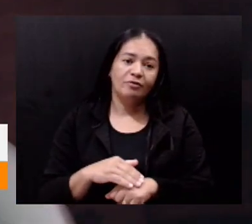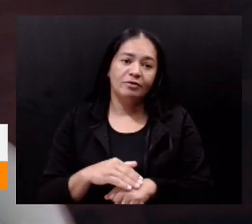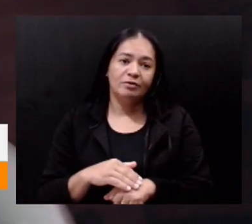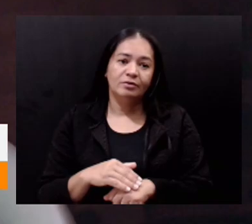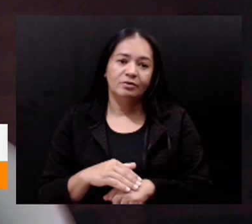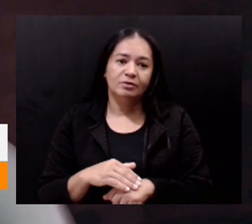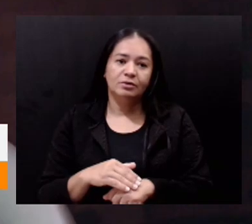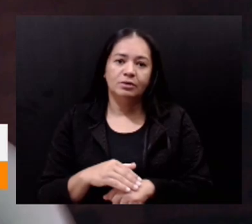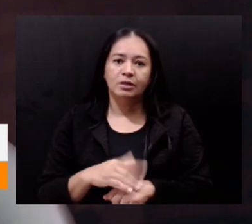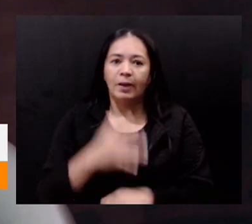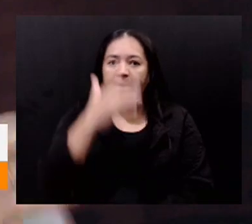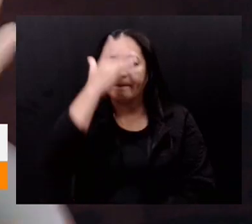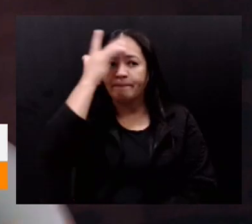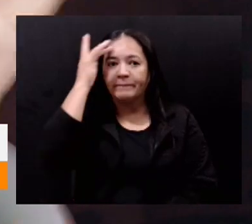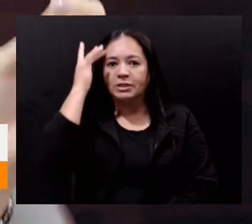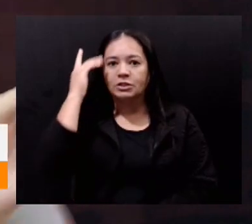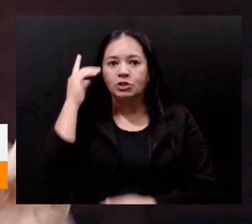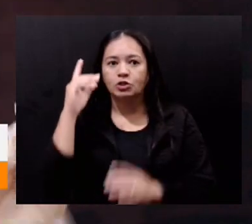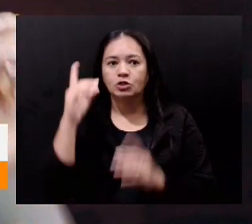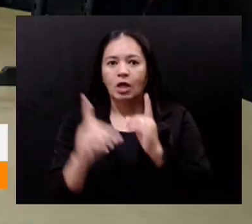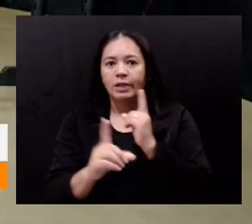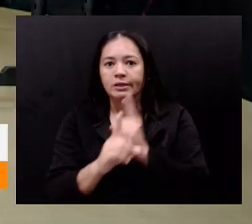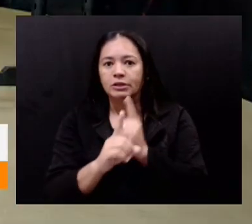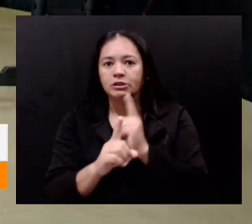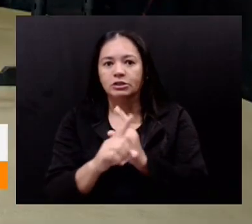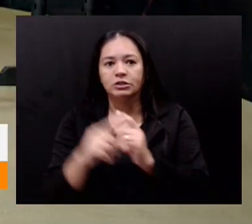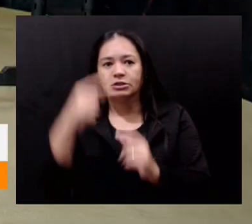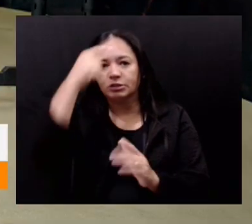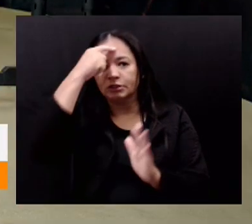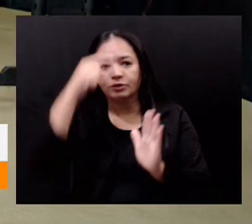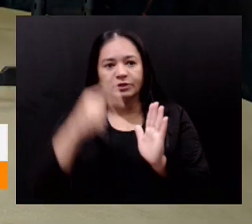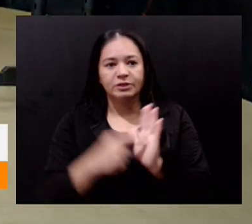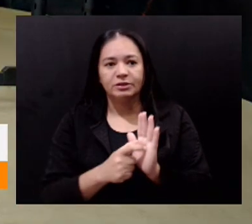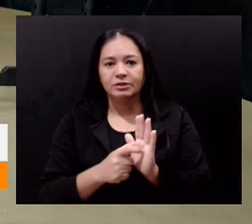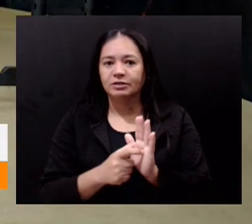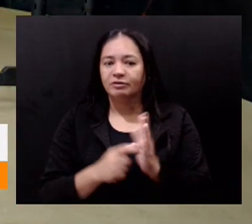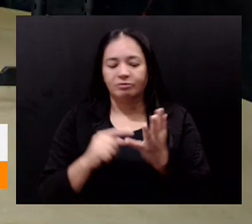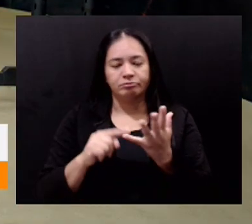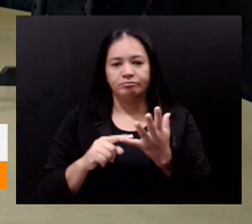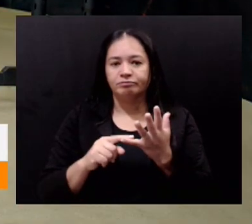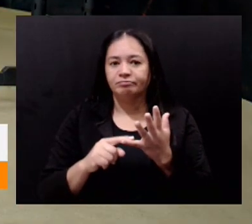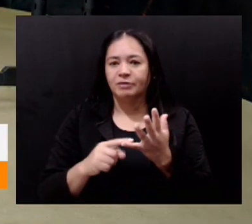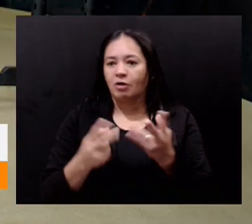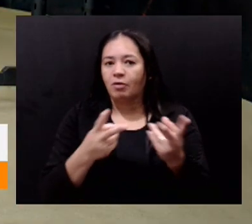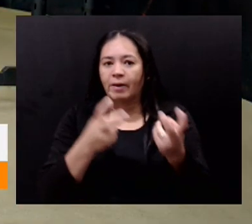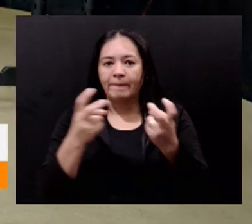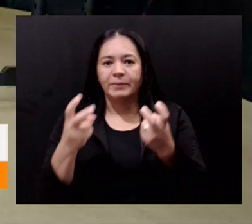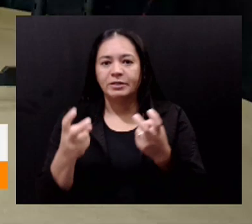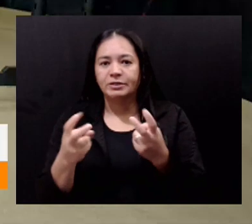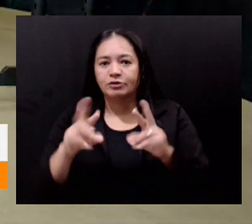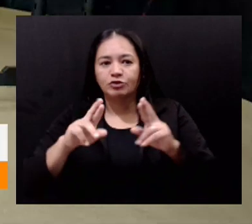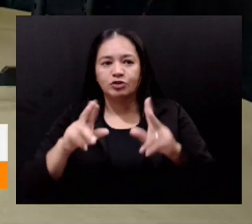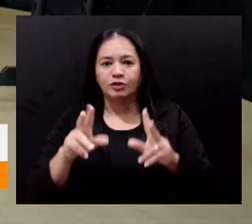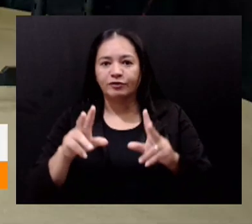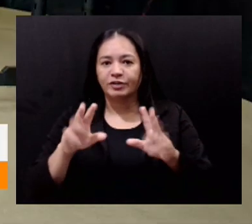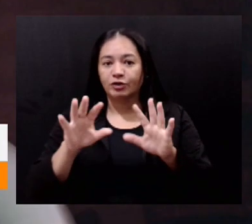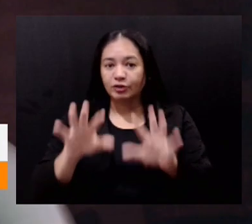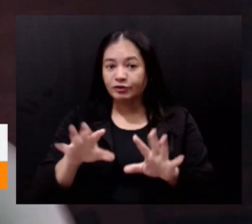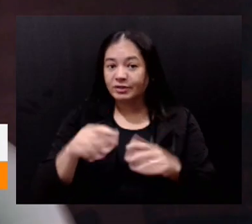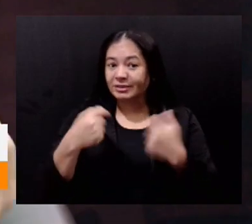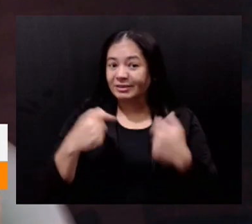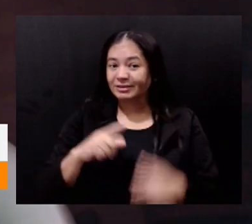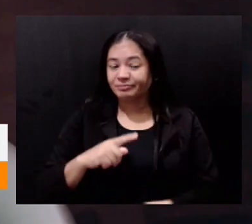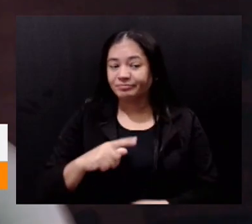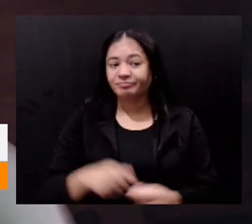IA. Eu falei: sim. "Tá, mas o IA não vai te dar insights, não vai te dar uma percepção diferente daquilo que você tem, não tem ela tem toda